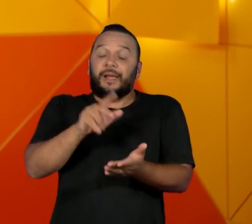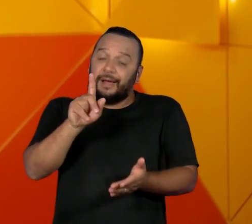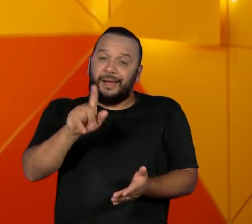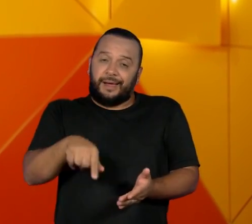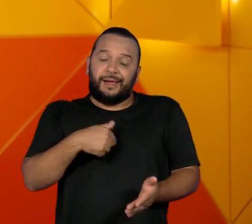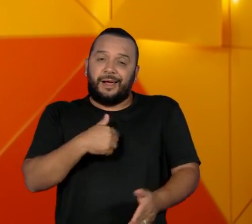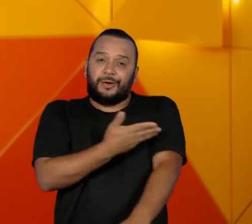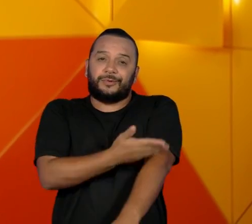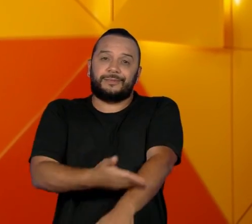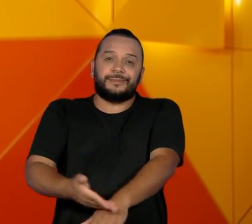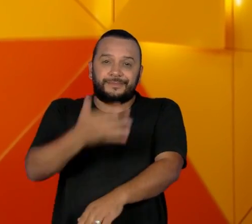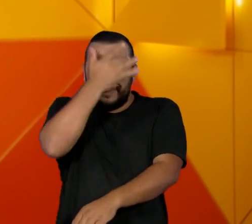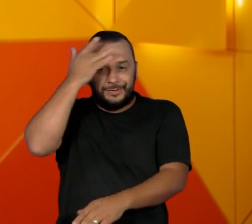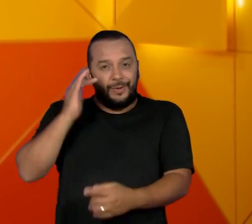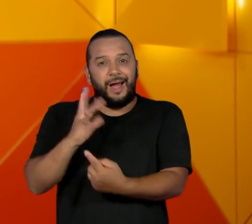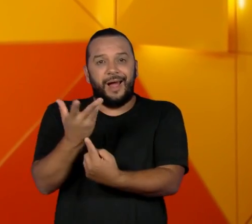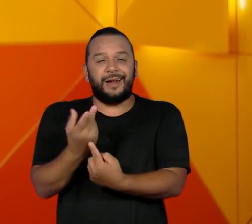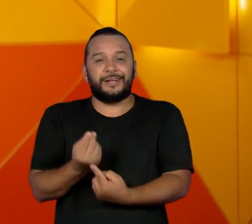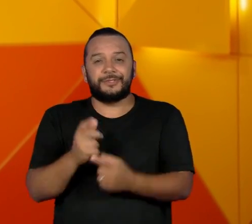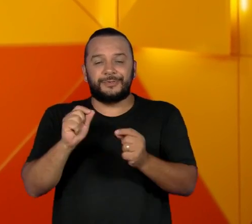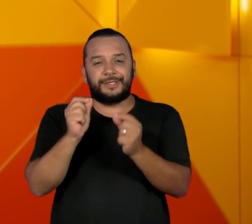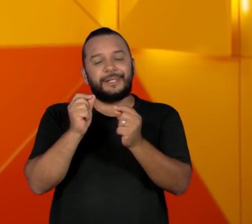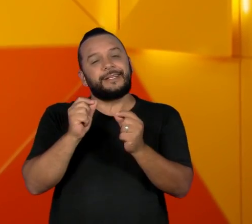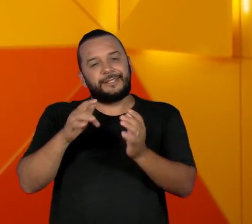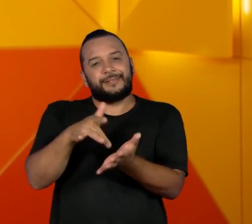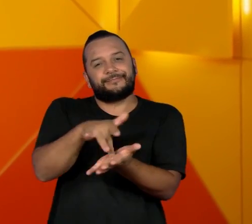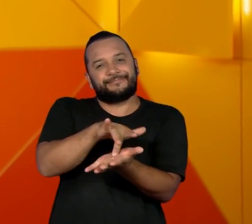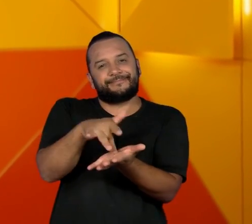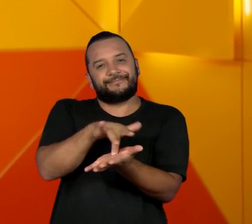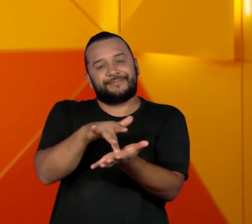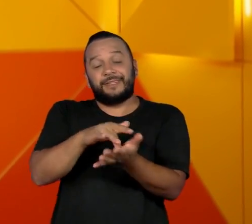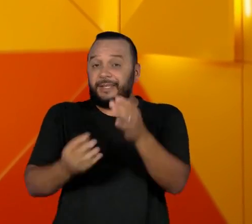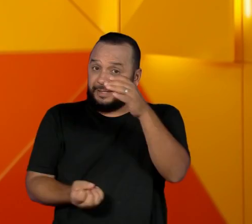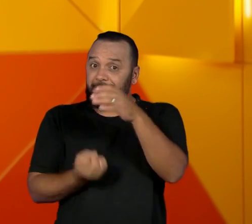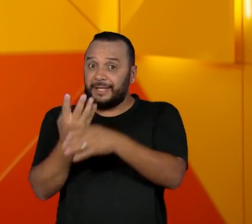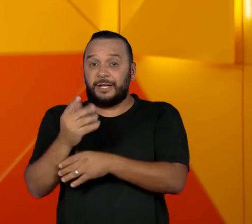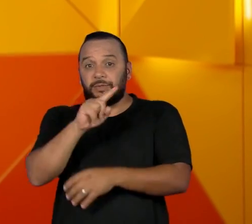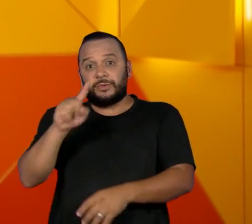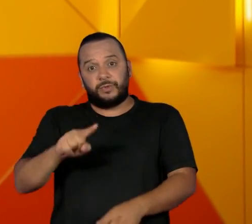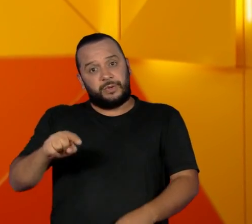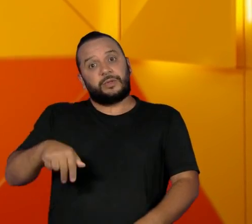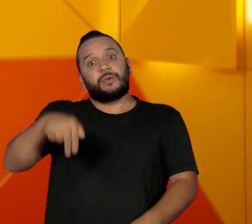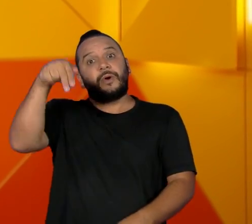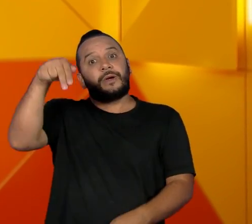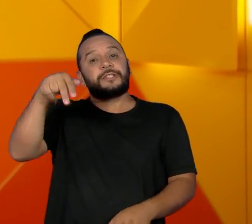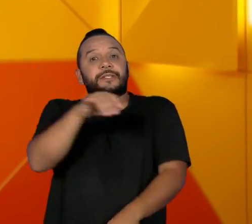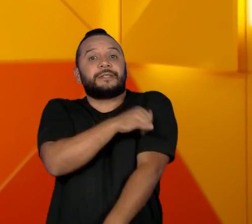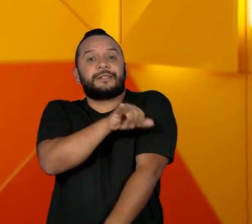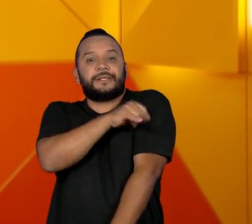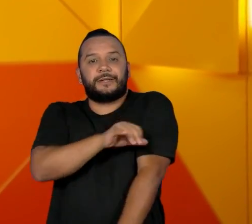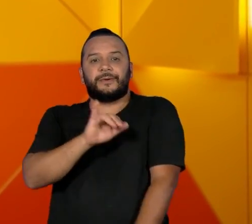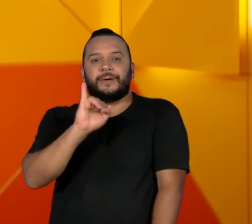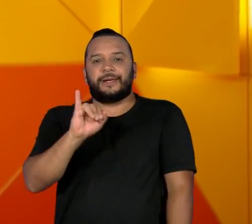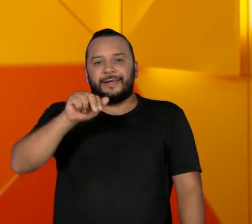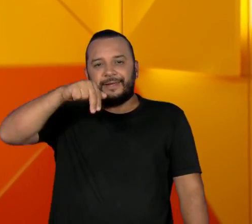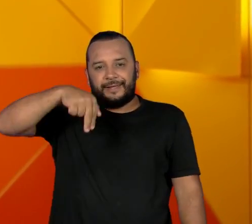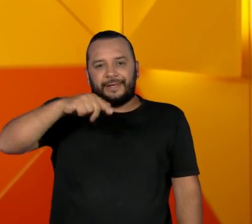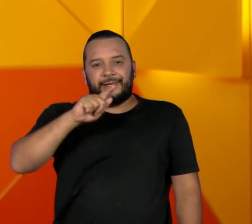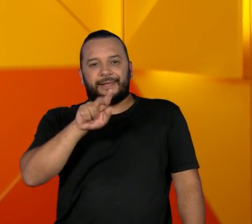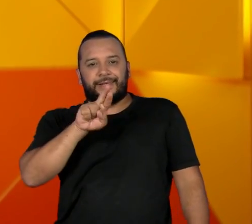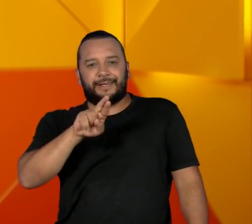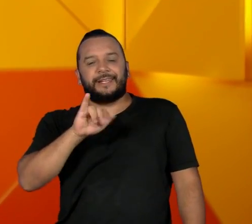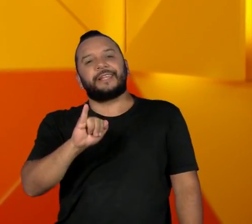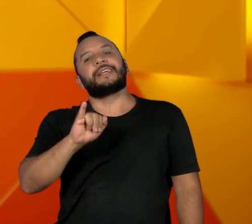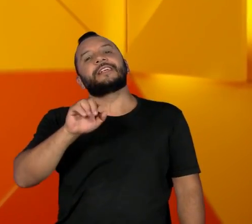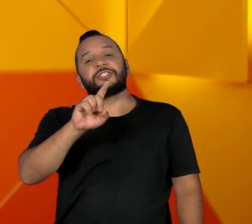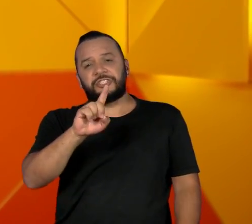dia de quem vivencia a arte do balé. Criada na zona norte do Rio de Janeiro, Ingrid Silva hoje é